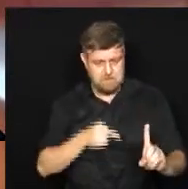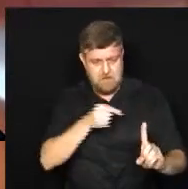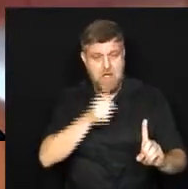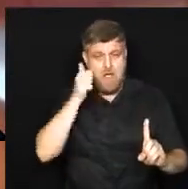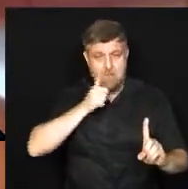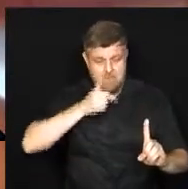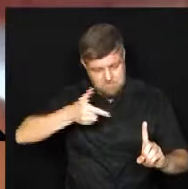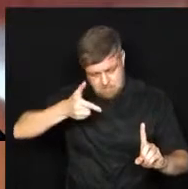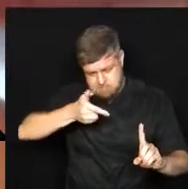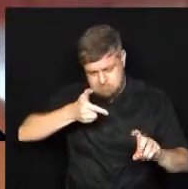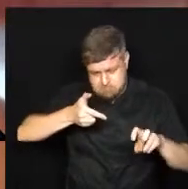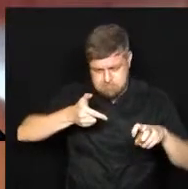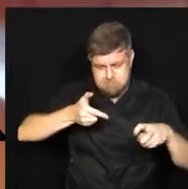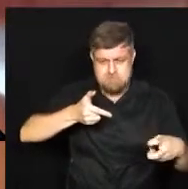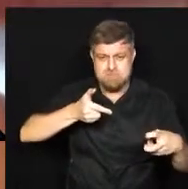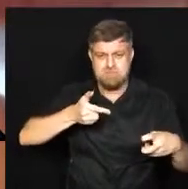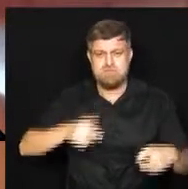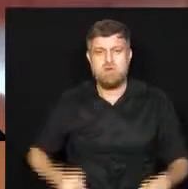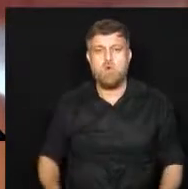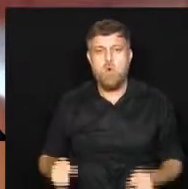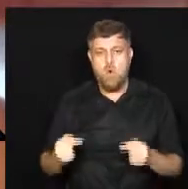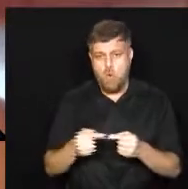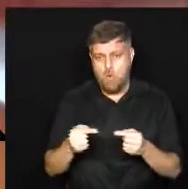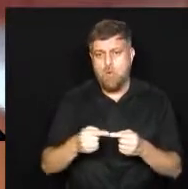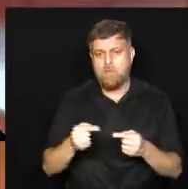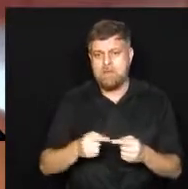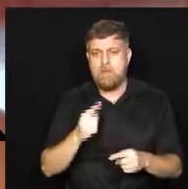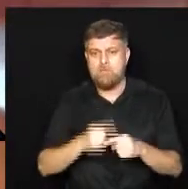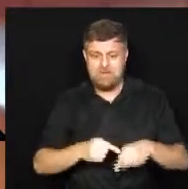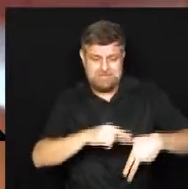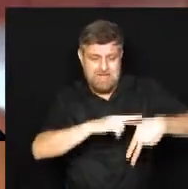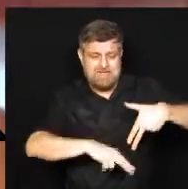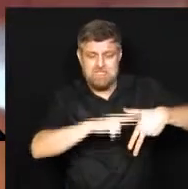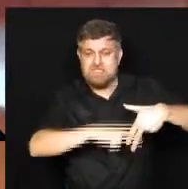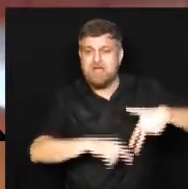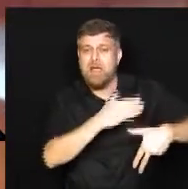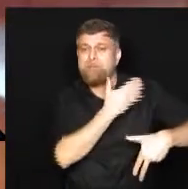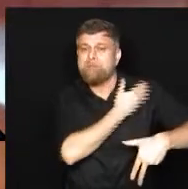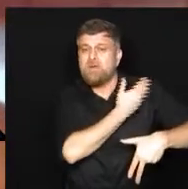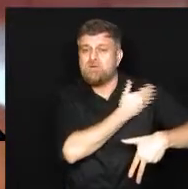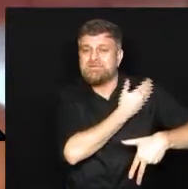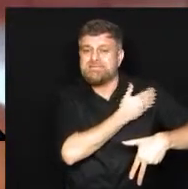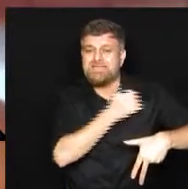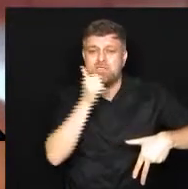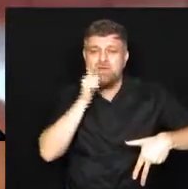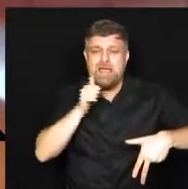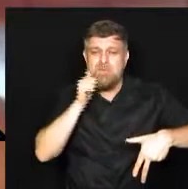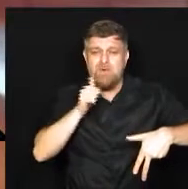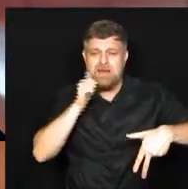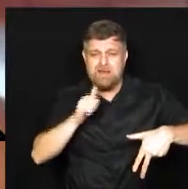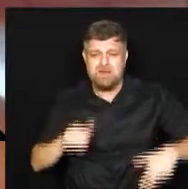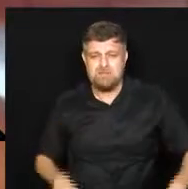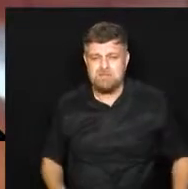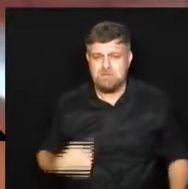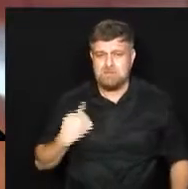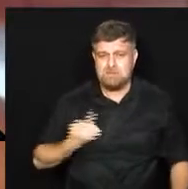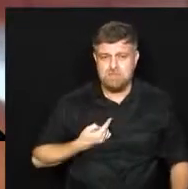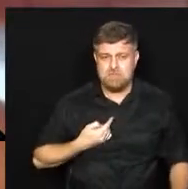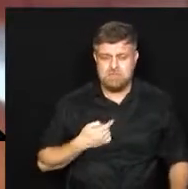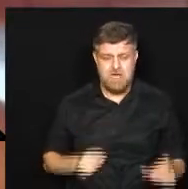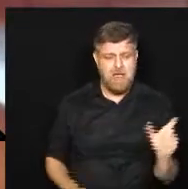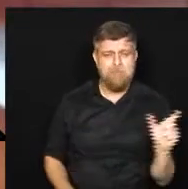caso de assassinato, como feminicídio, né? E começamos então a discutir o que é